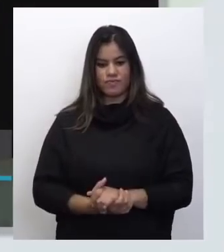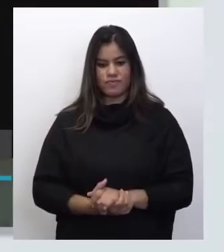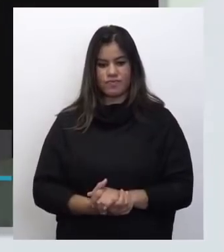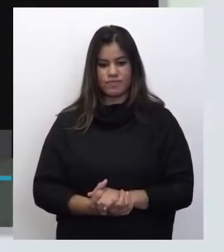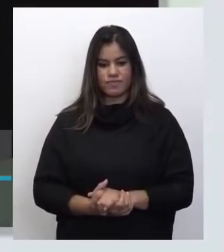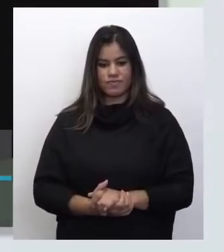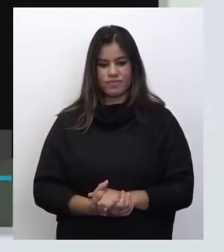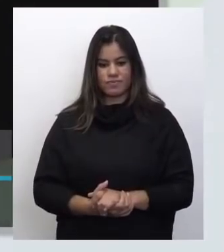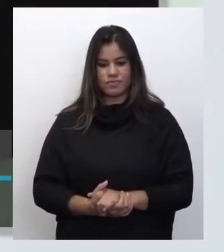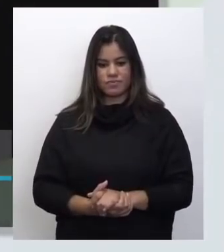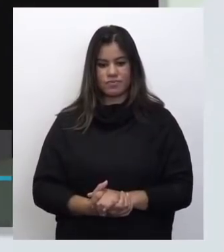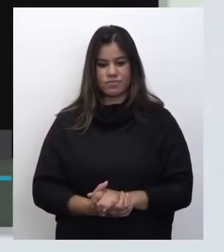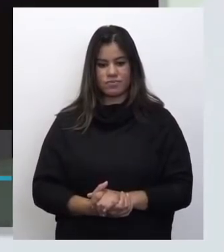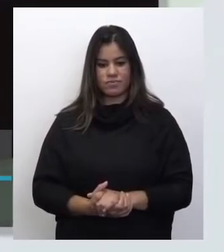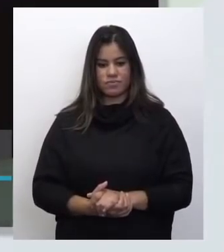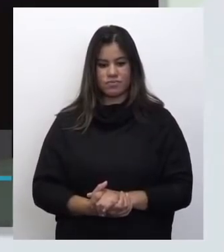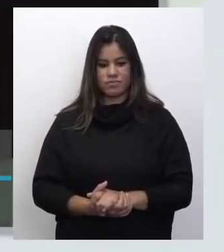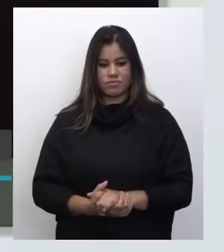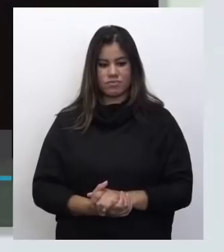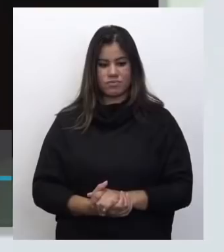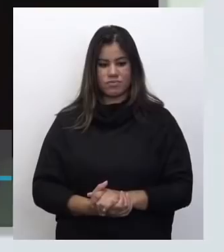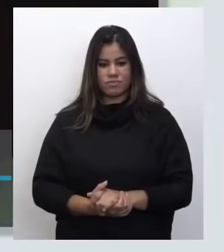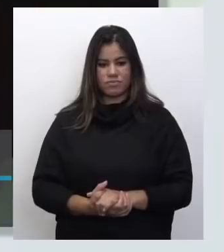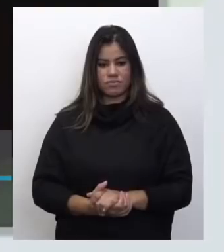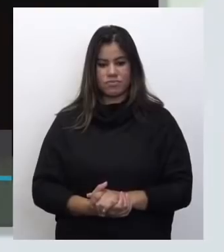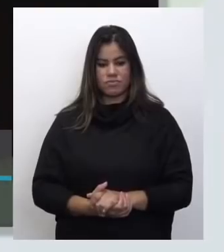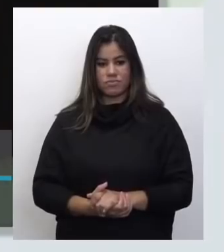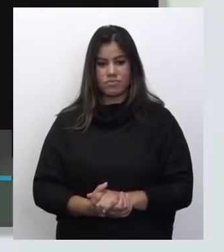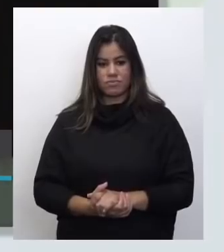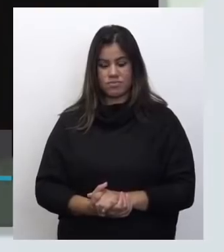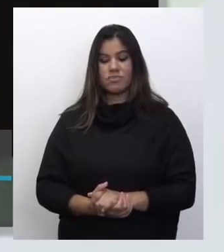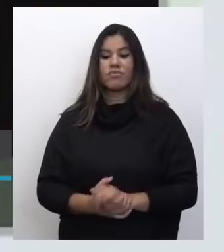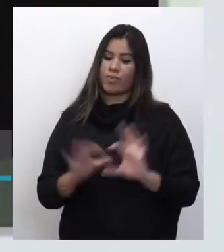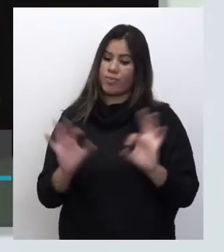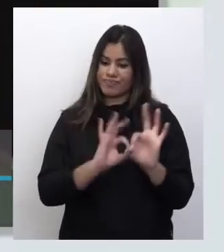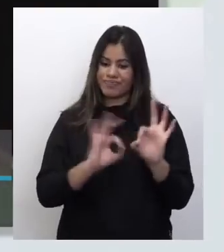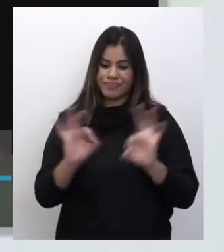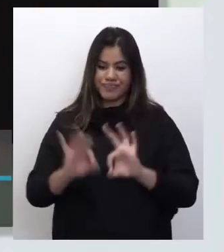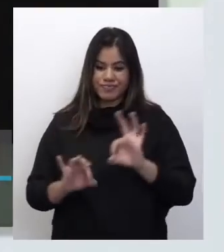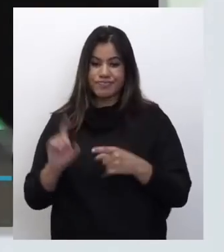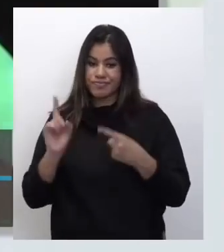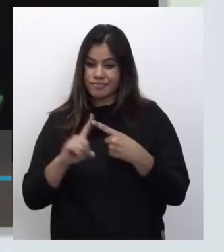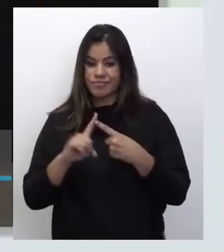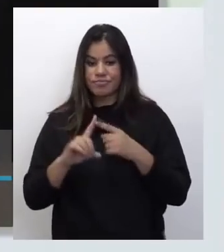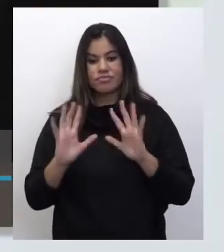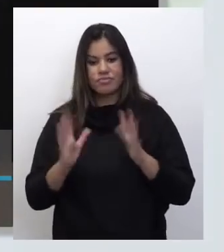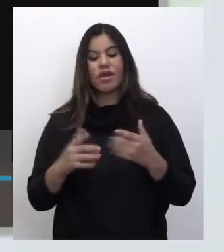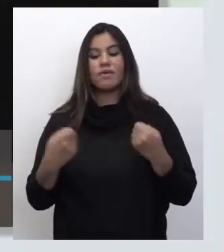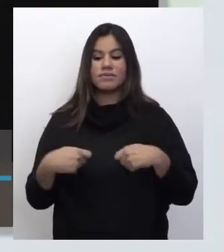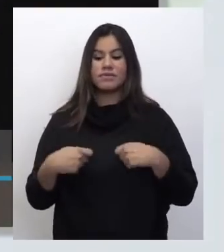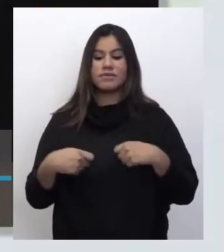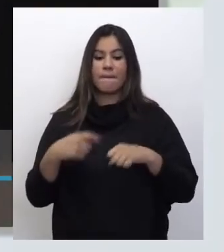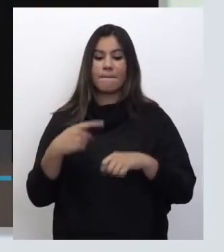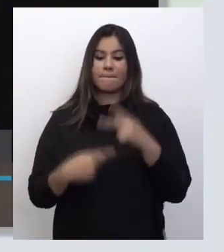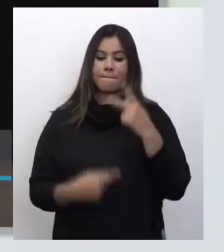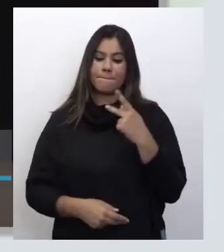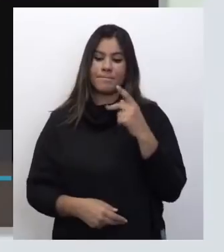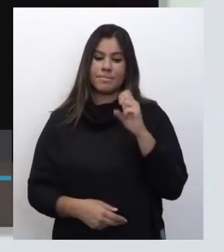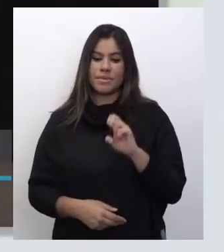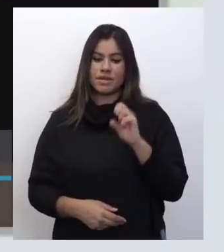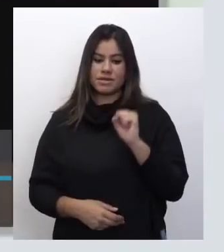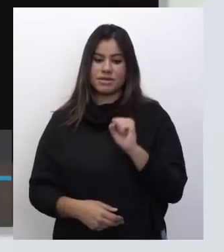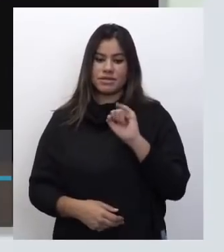vai também para os bastidores. Bom, já tem a primeira parte. Agora eu preciso fazer a persiana. A